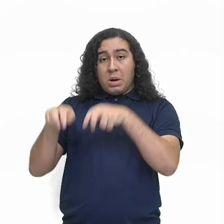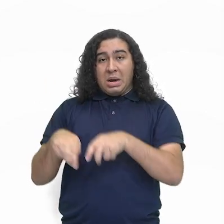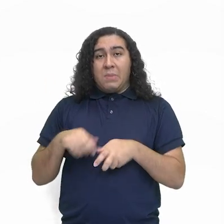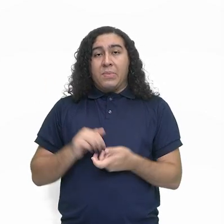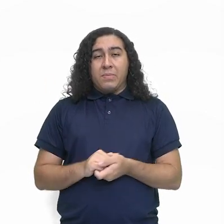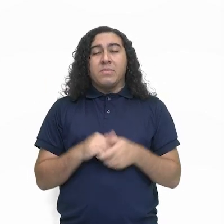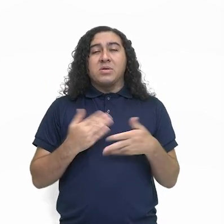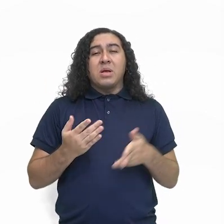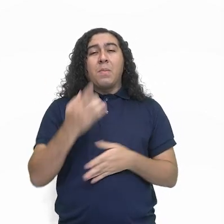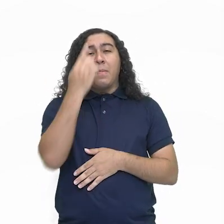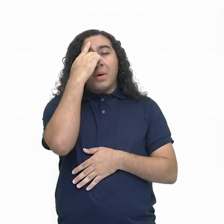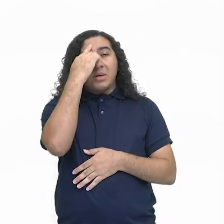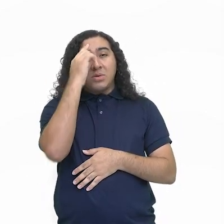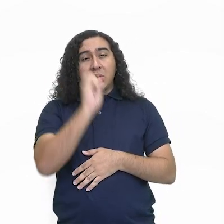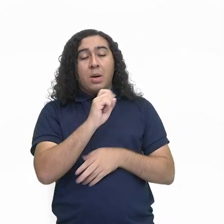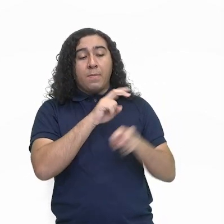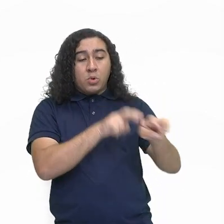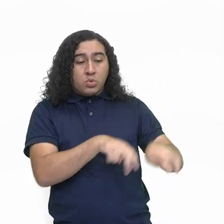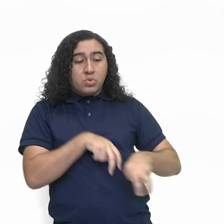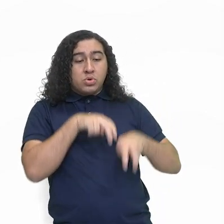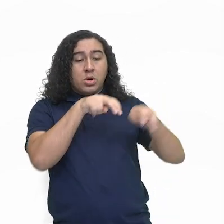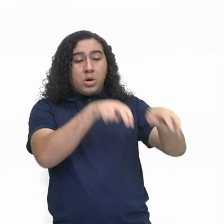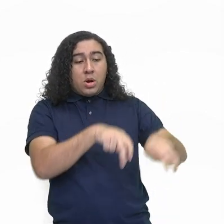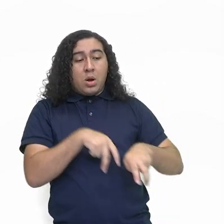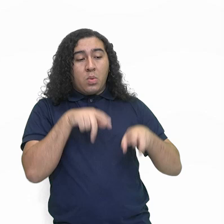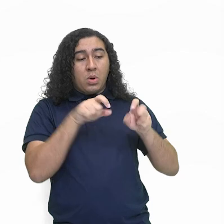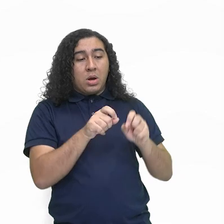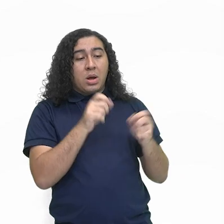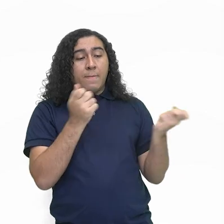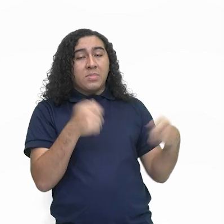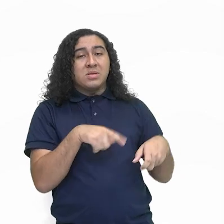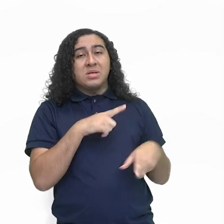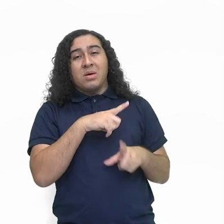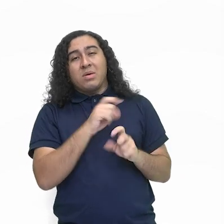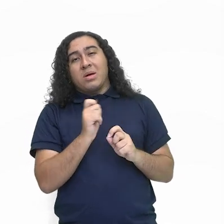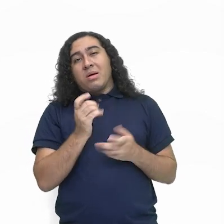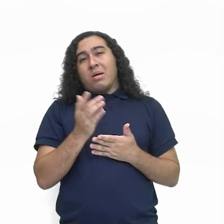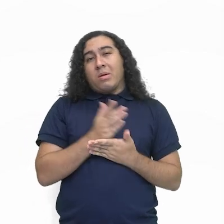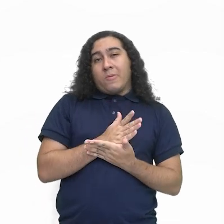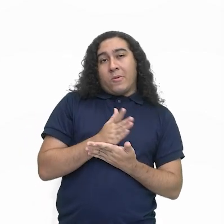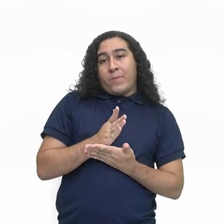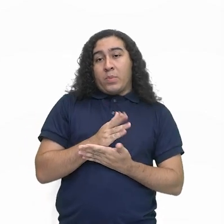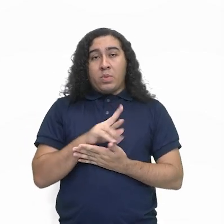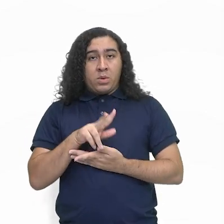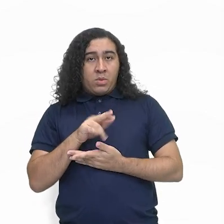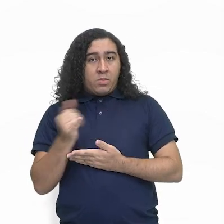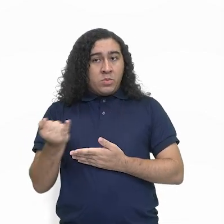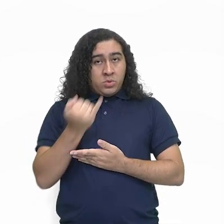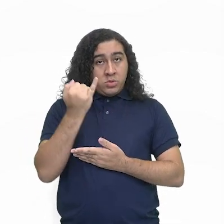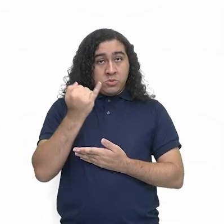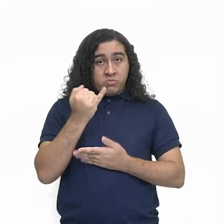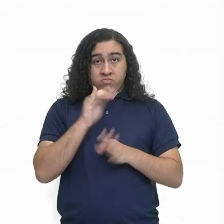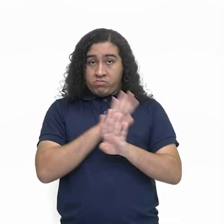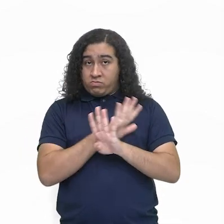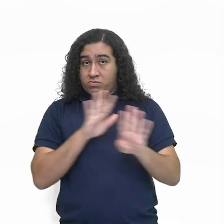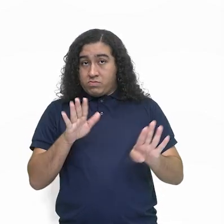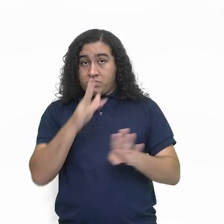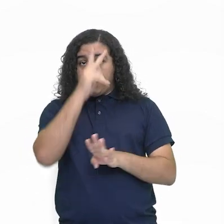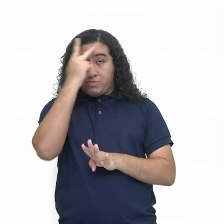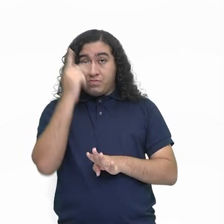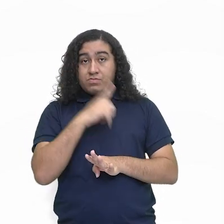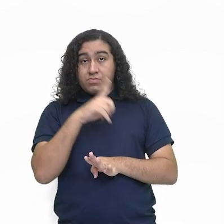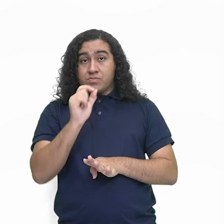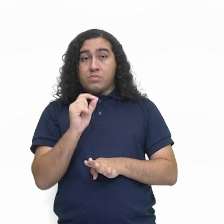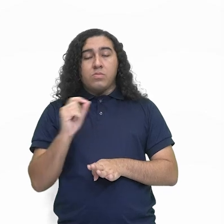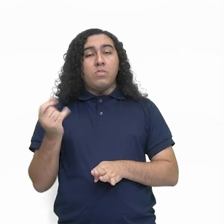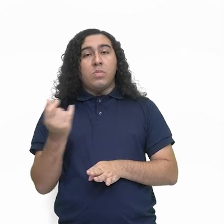de que a produção rural ela tem que, né, tem uma coisa assim que não é de importância. Tem pessoas que têm muito talento, por exemplo, para